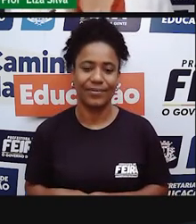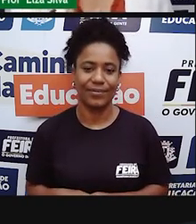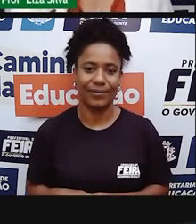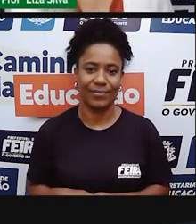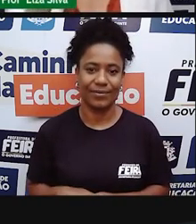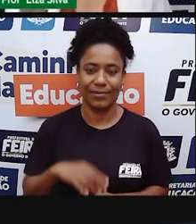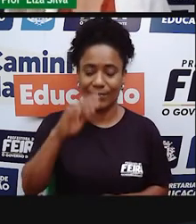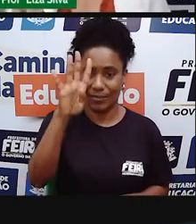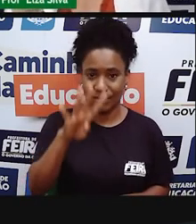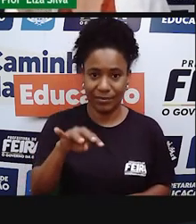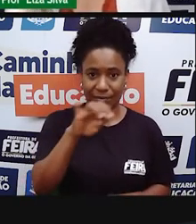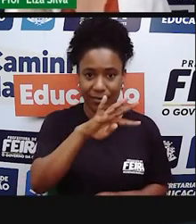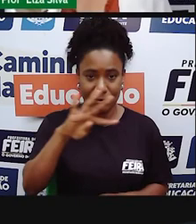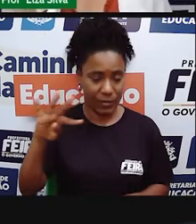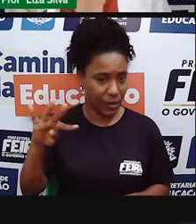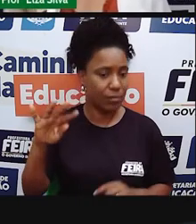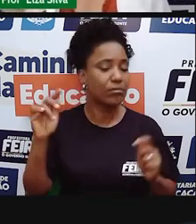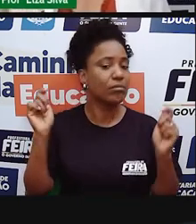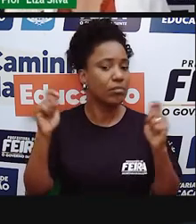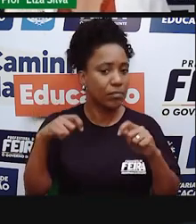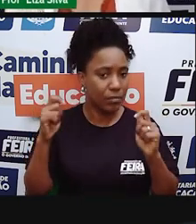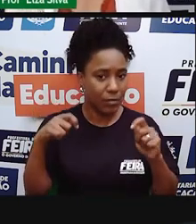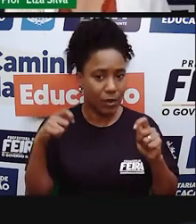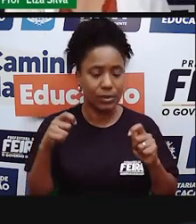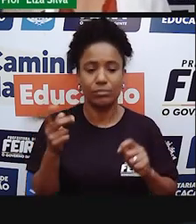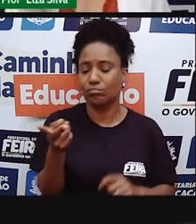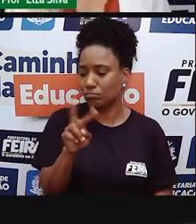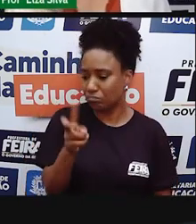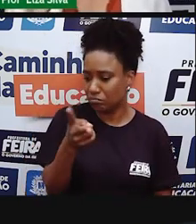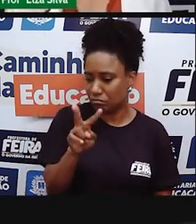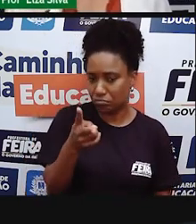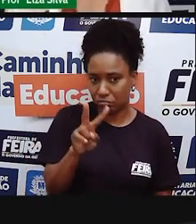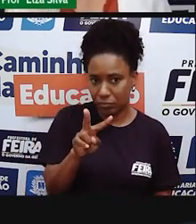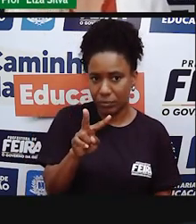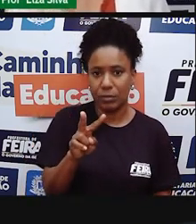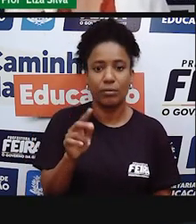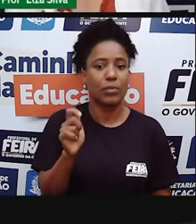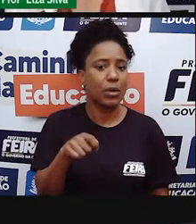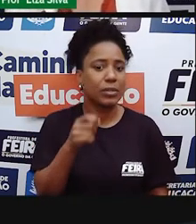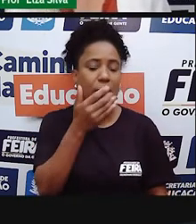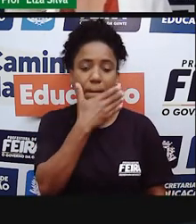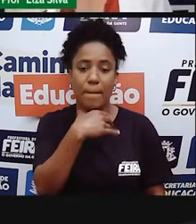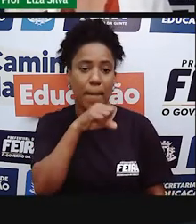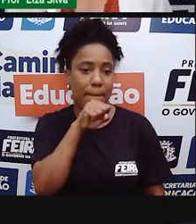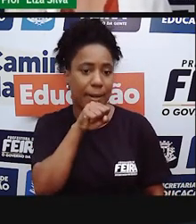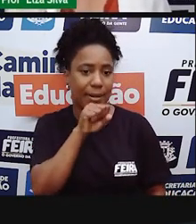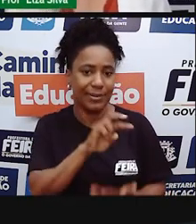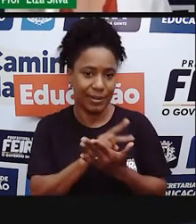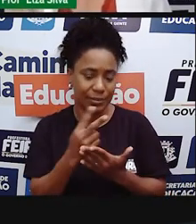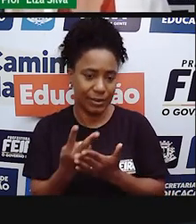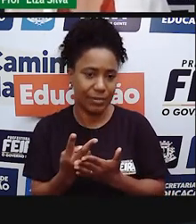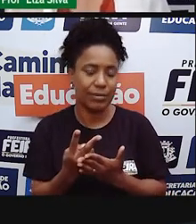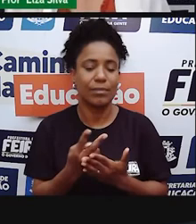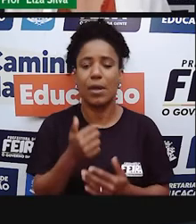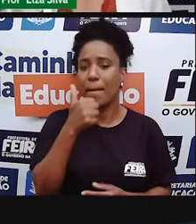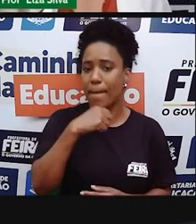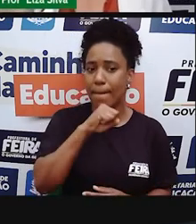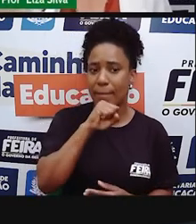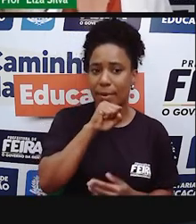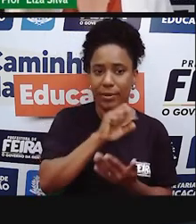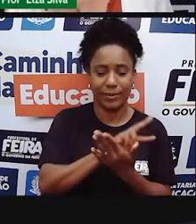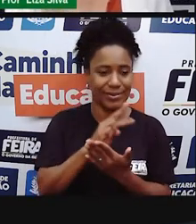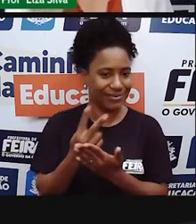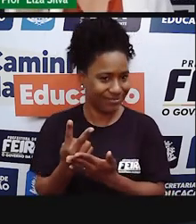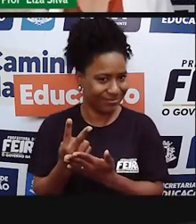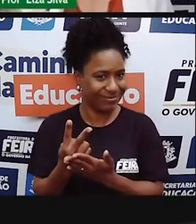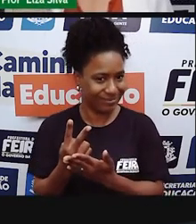os termos, vocês podem utilizar para papai. Father, pai. Mother, mãe.